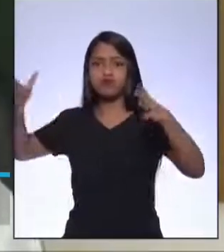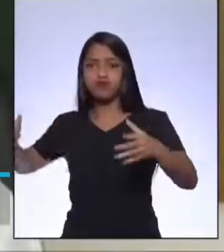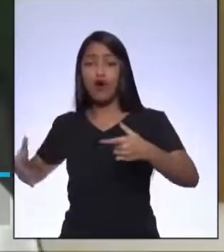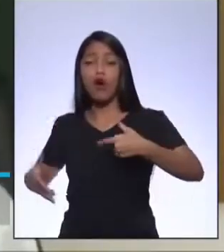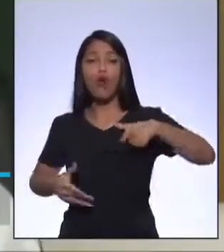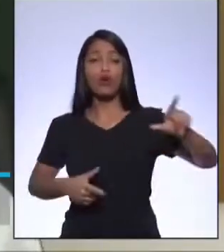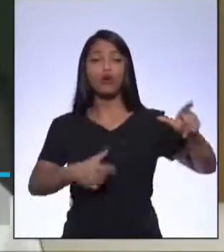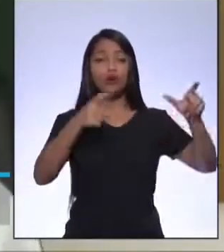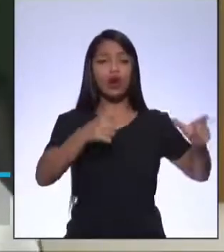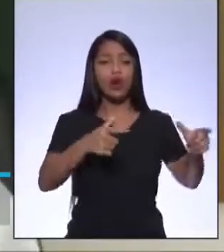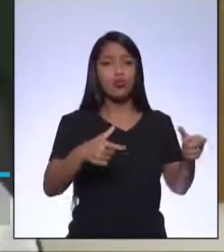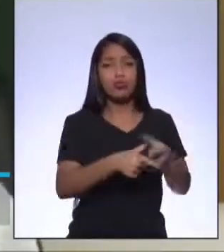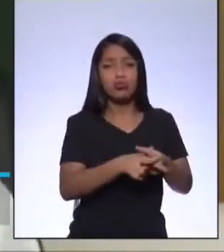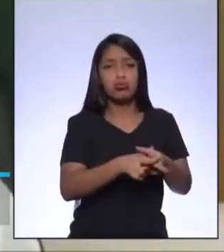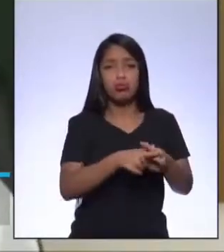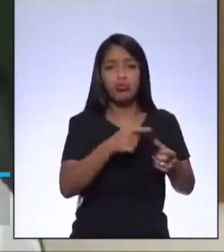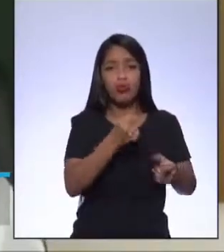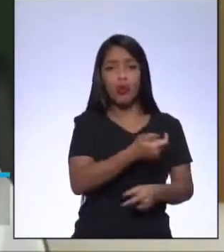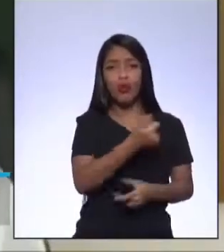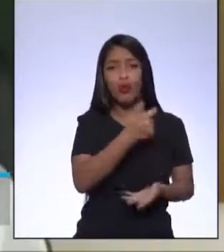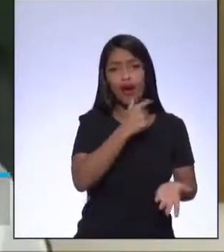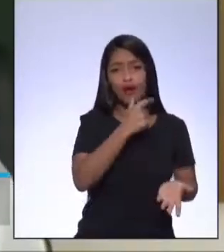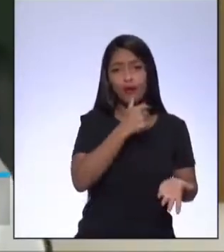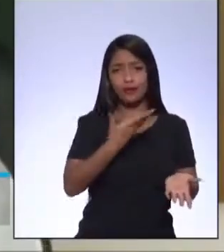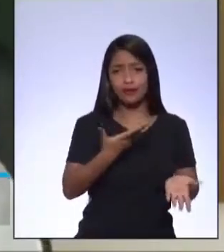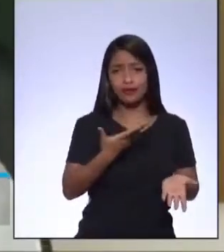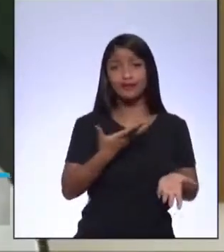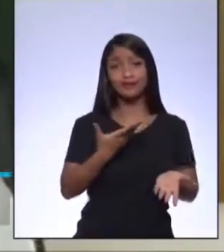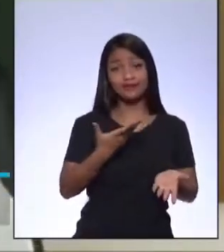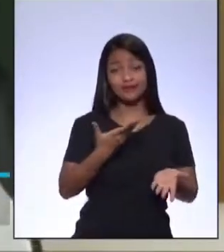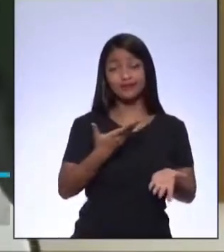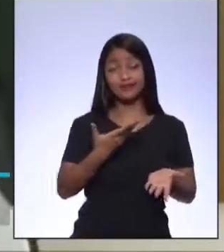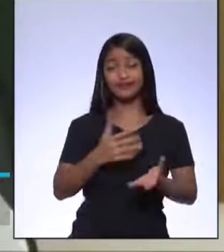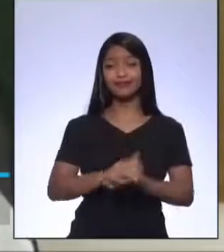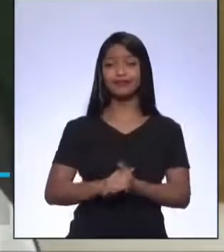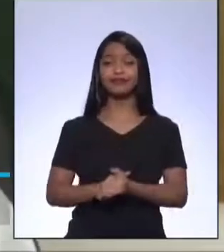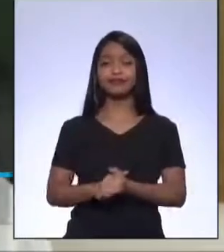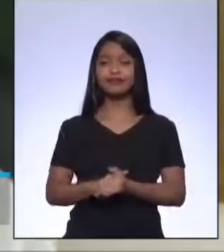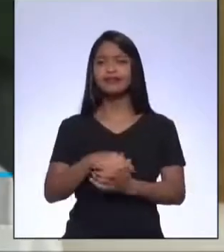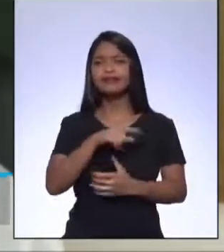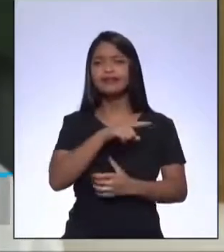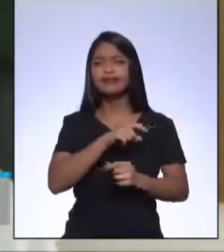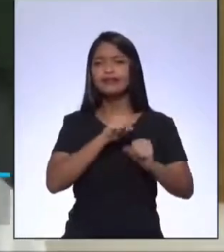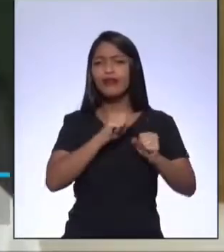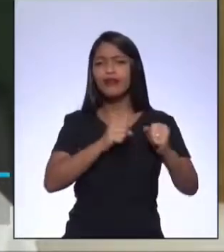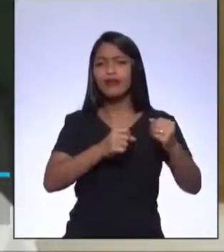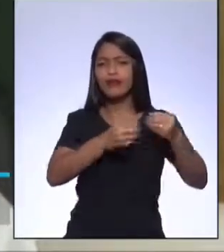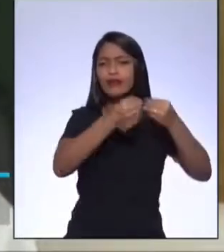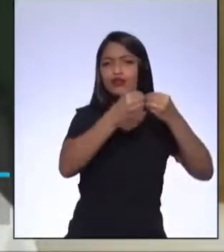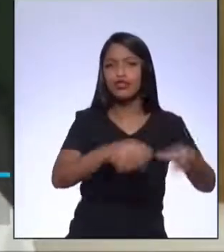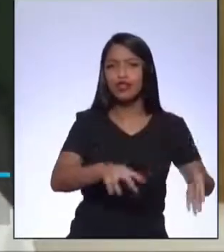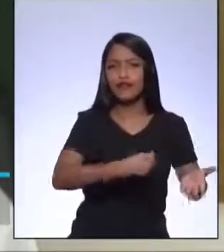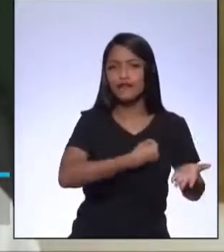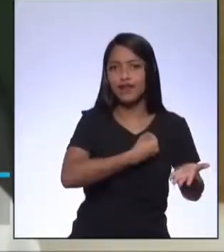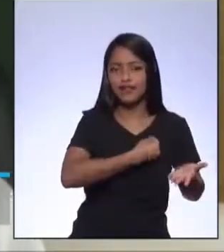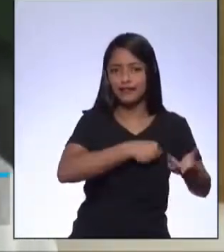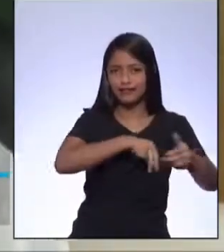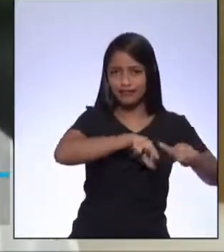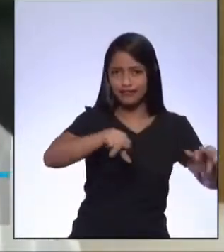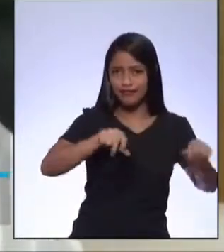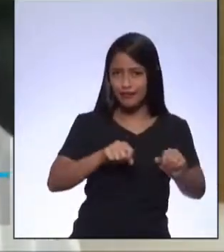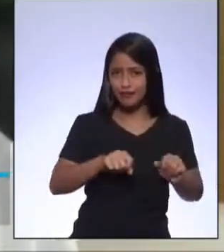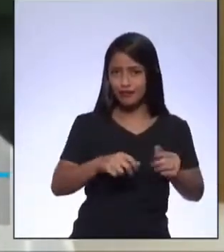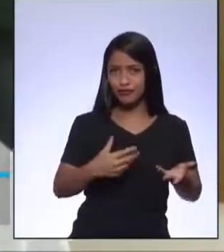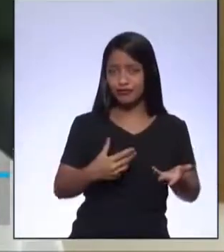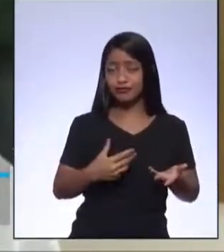pode ter pouquinho, tá bom? Então é um fator não vivo. Será que esse fator vai influenciar o ser vivo que vive ali? Será que o mesmo